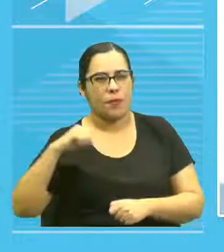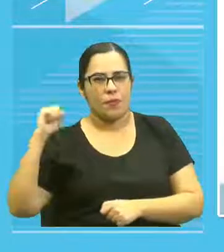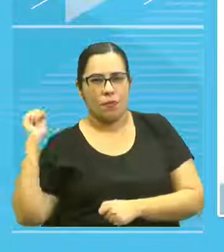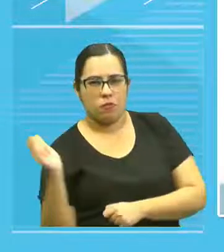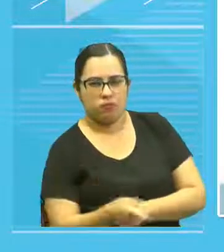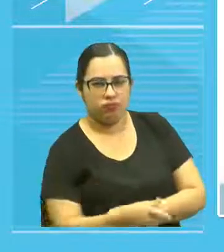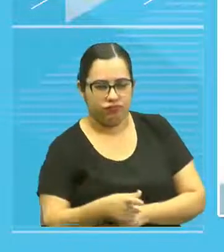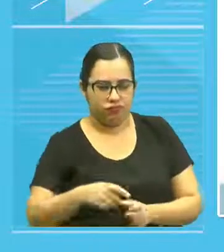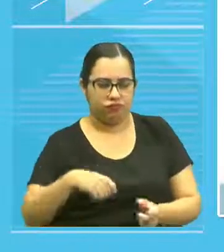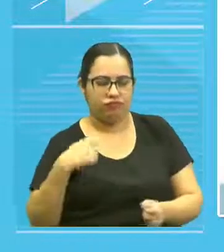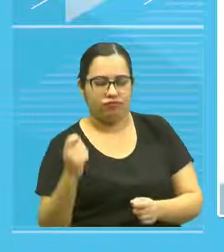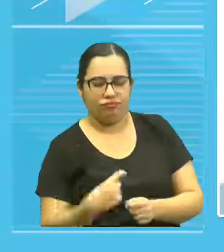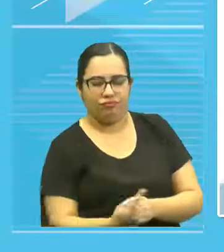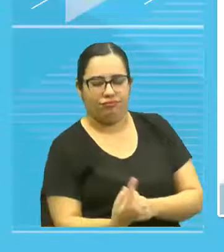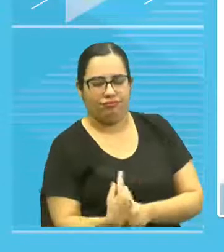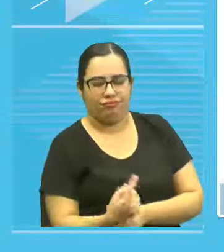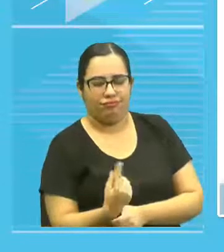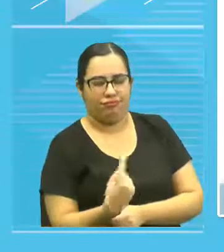muito